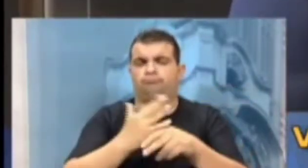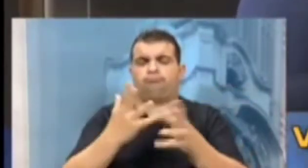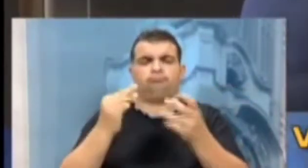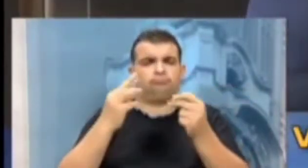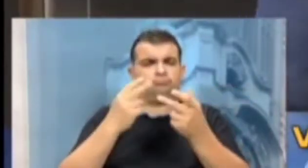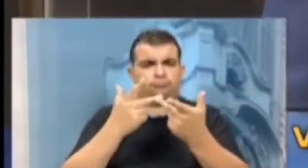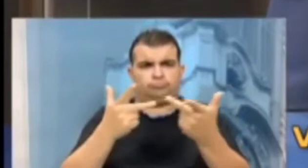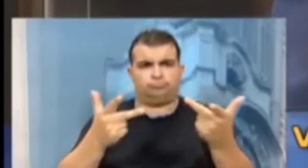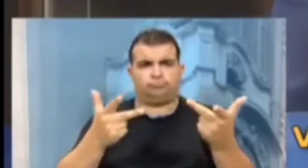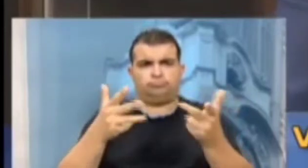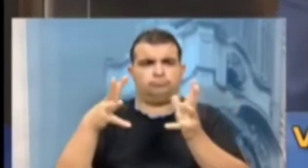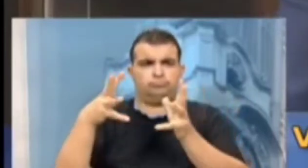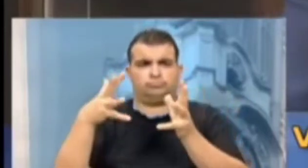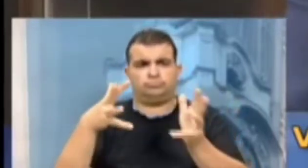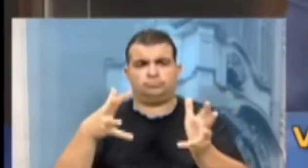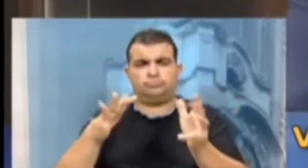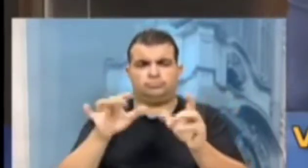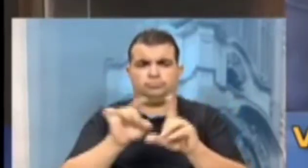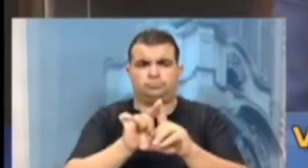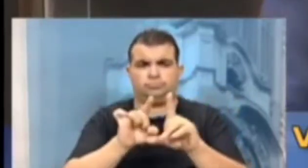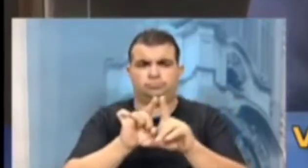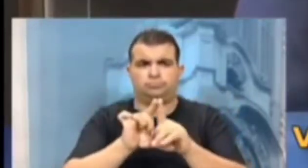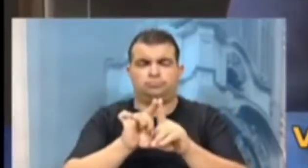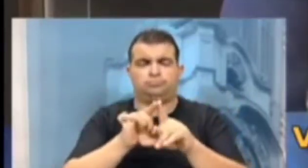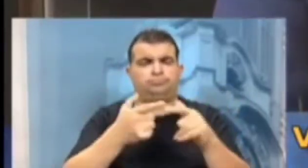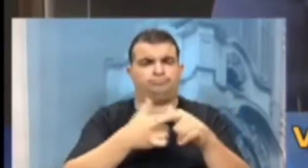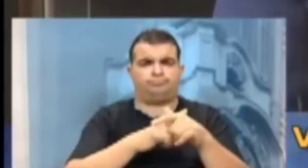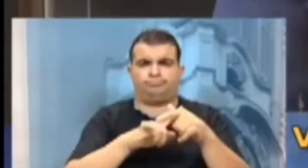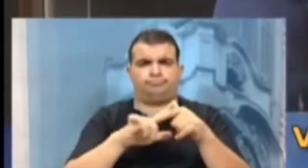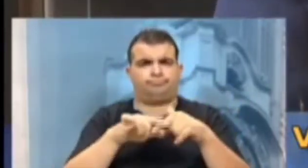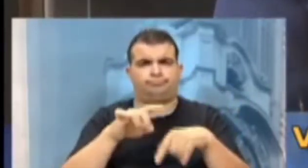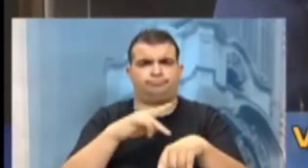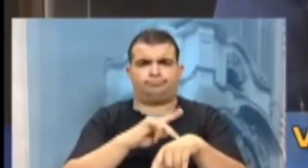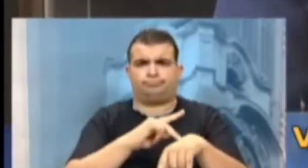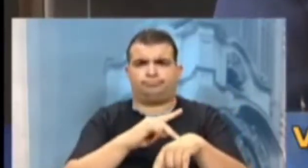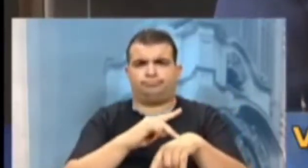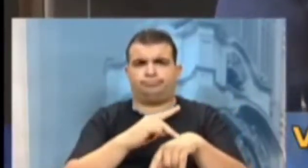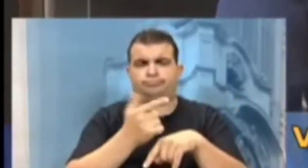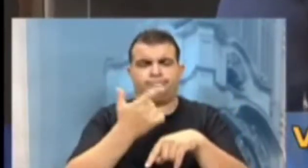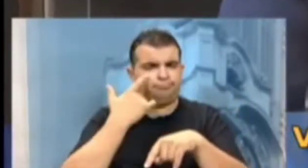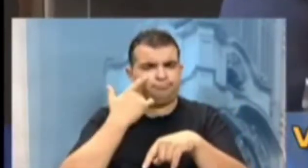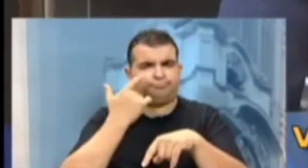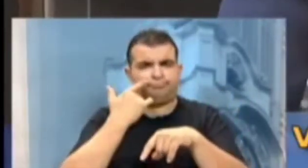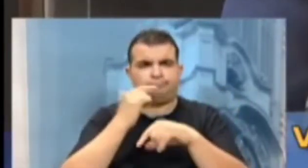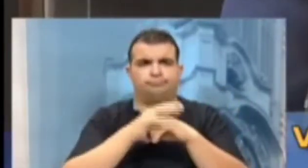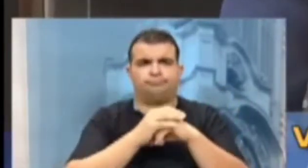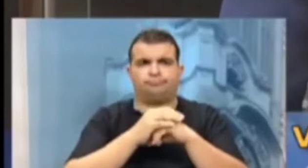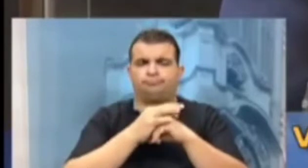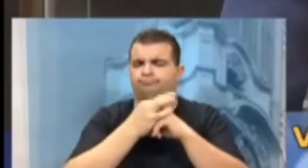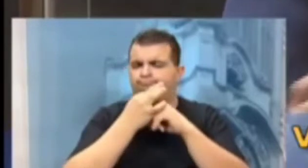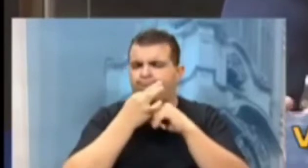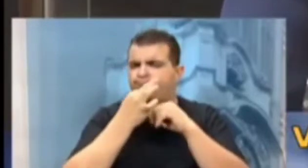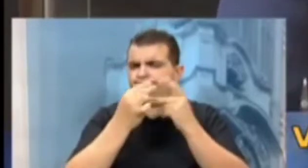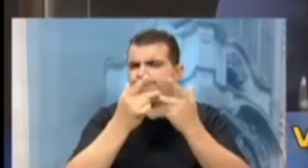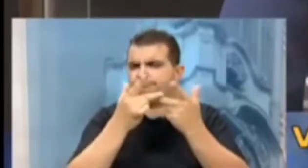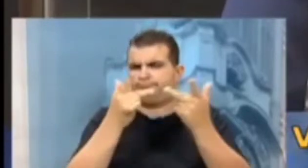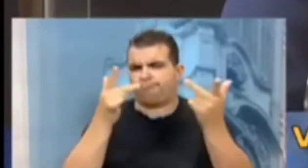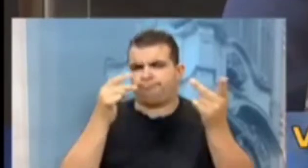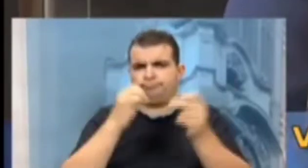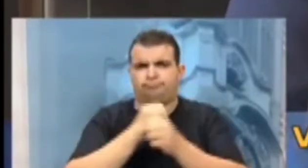boiada chegamos nesse patamar no nosso país as tragédias ambientais